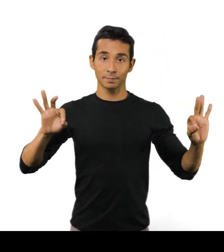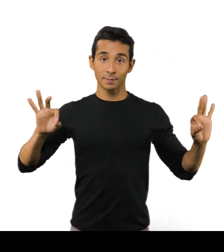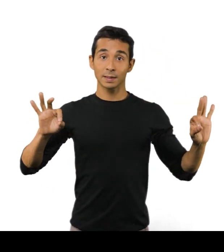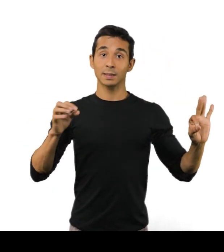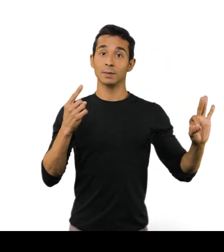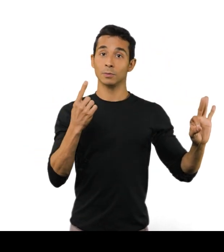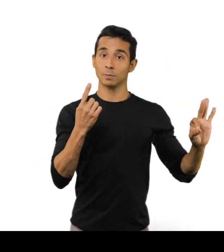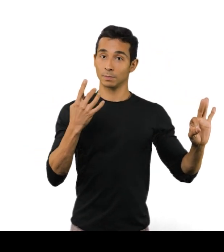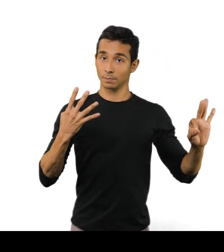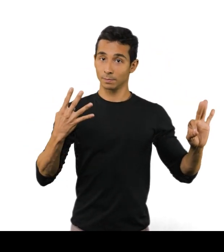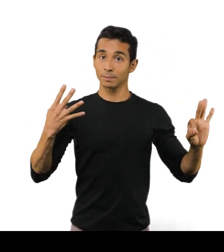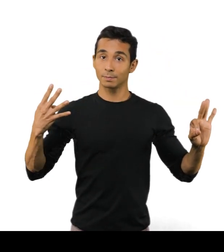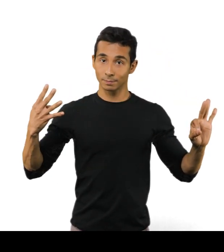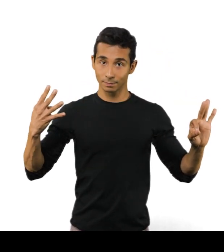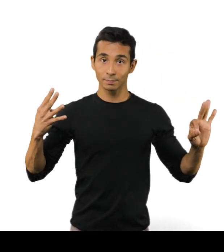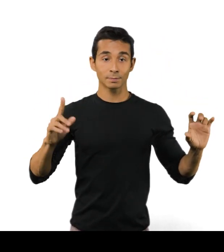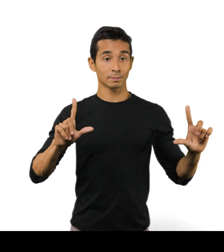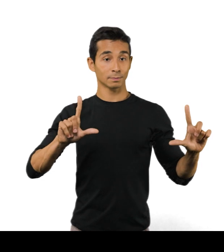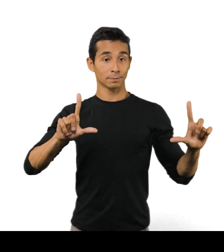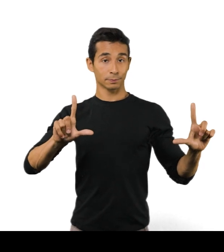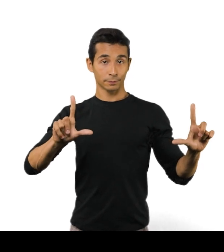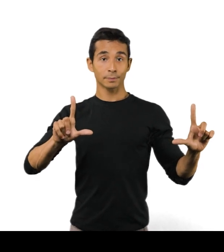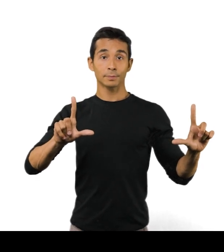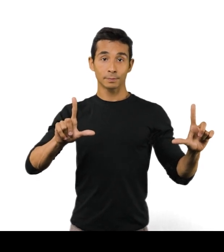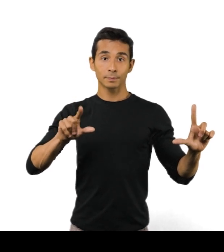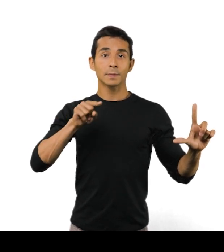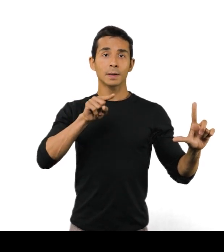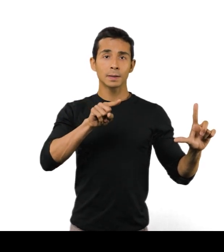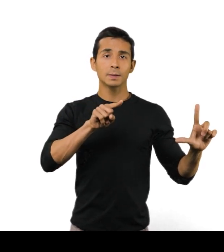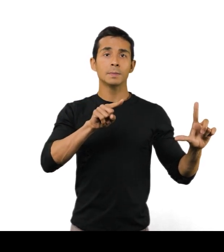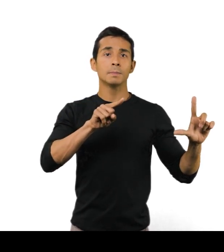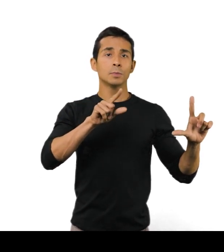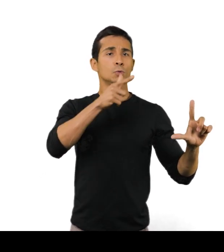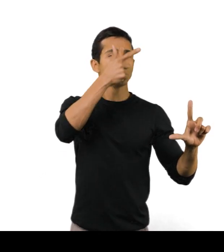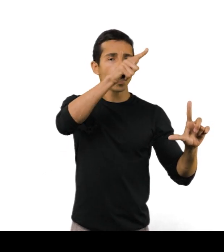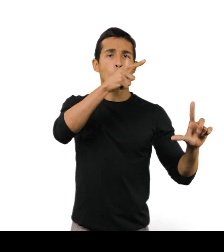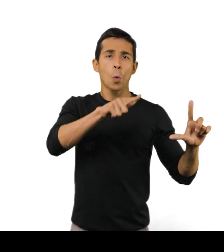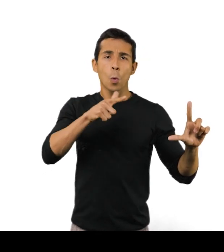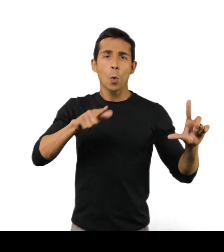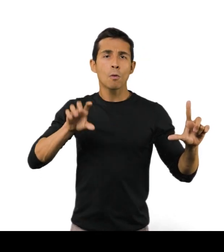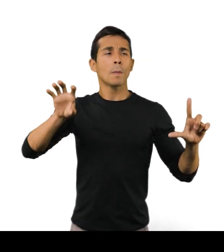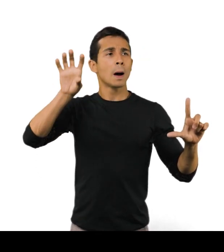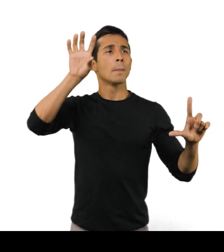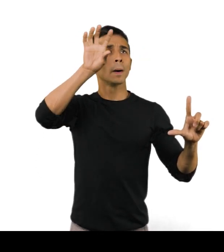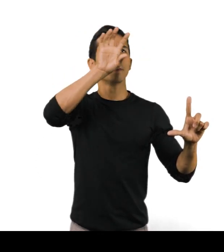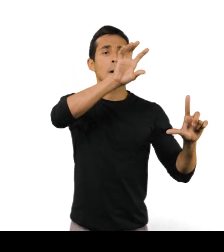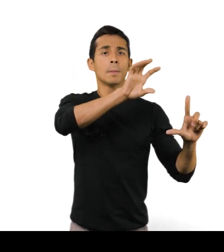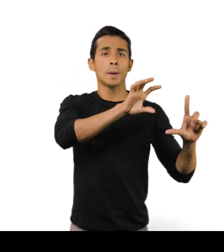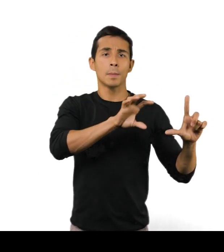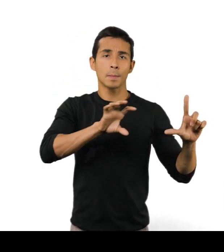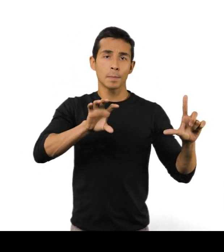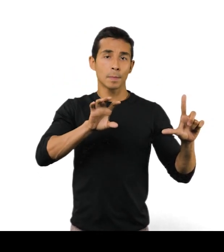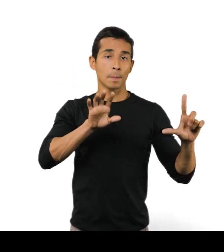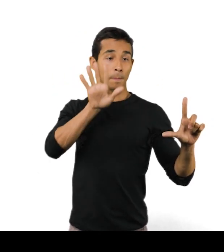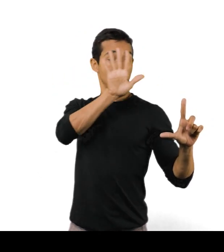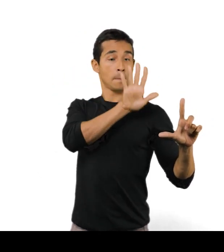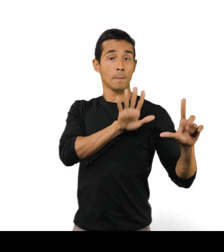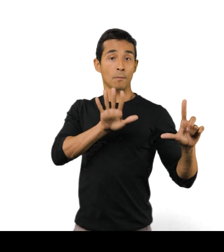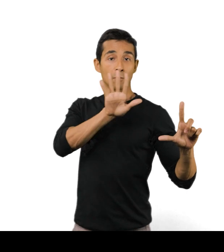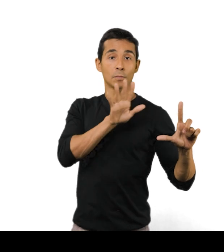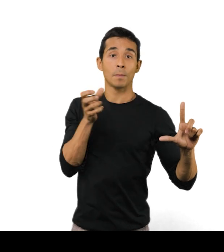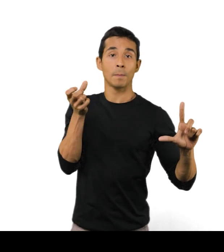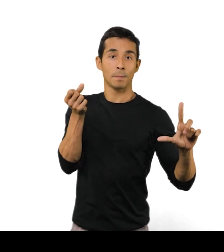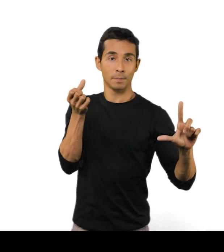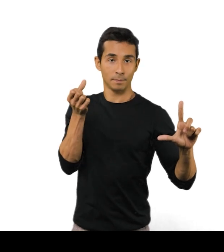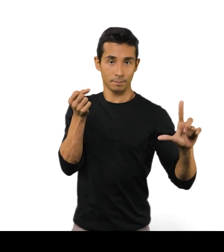por 144 centímetros de largura e apresenta um padrão gráfico que se repete de forma organizada sobre o